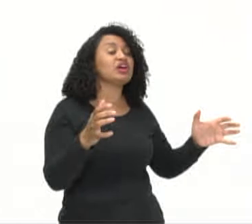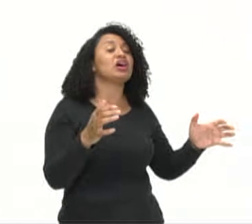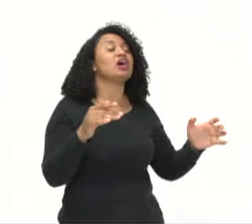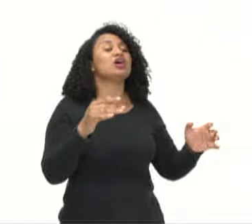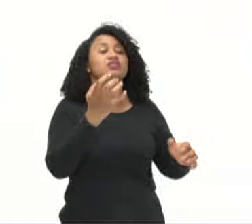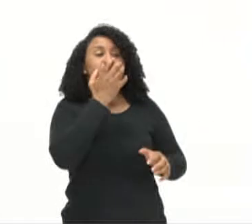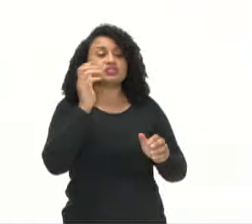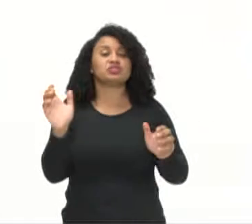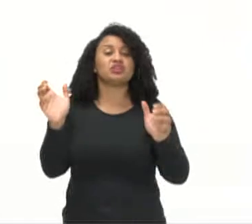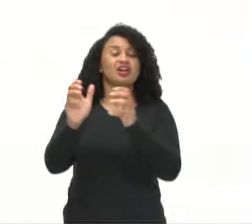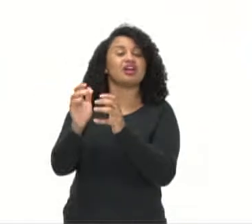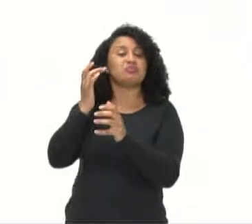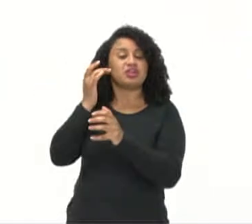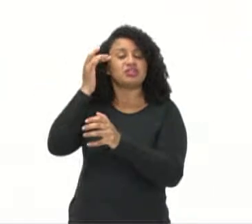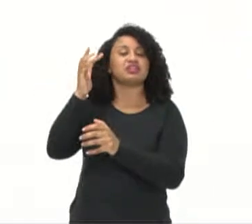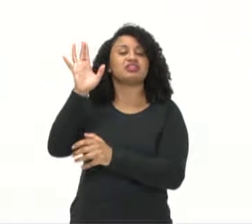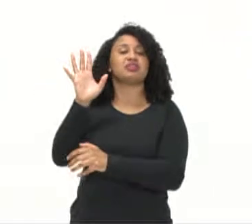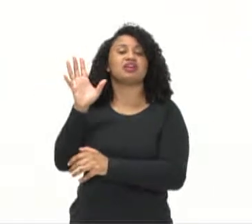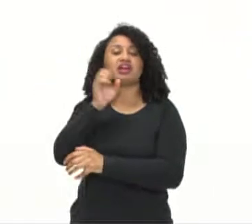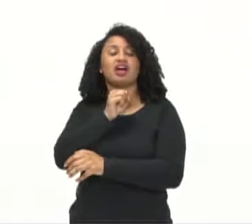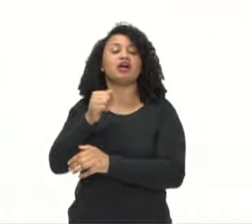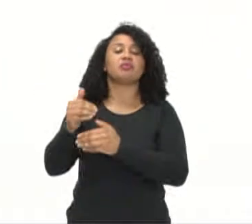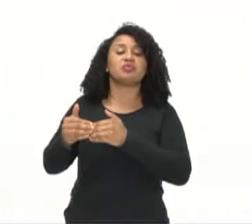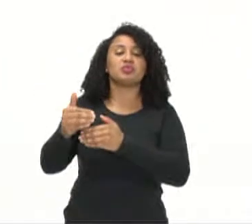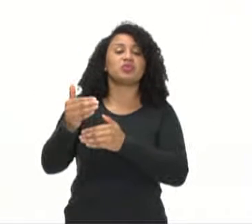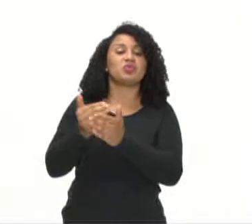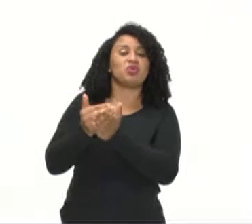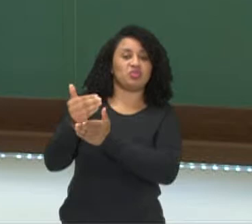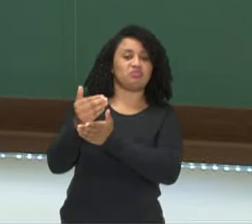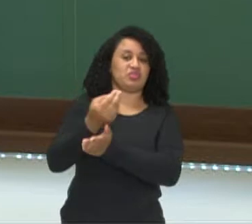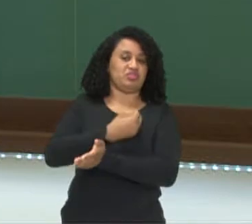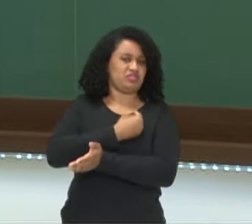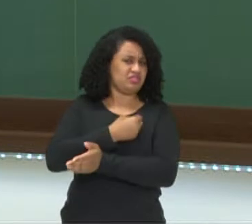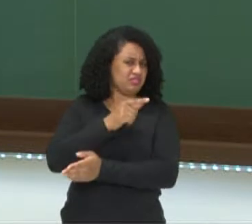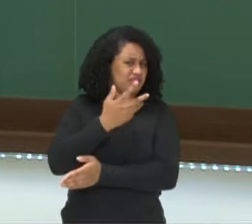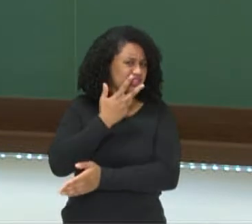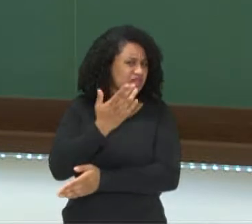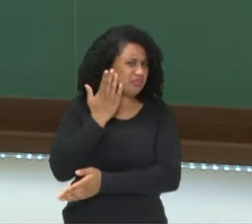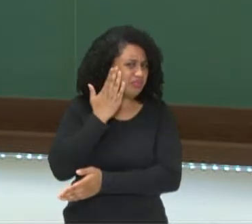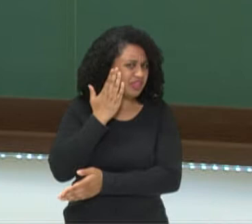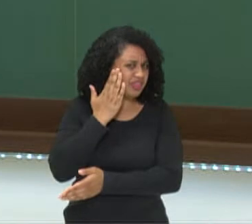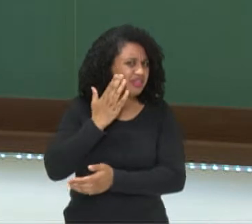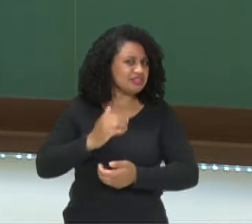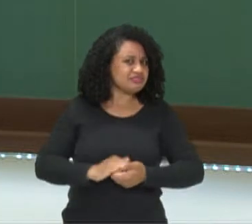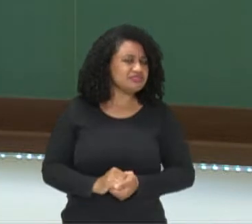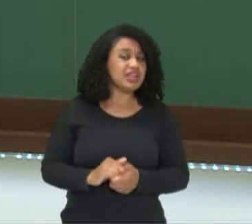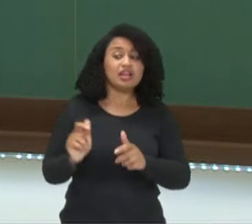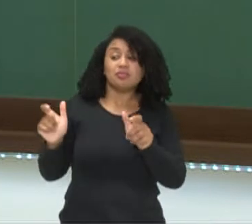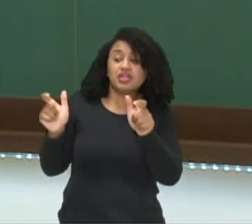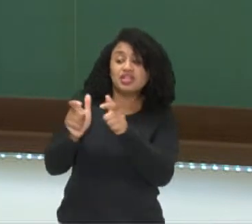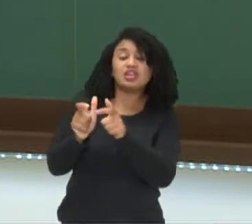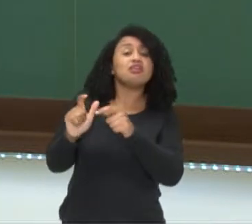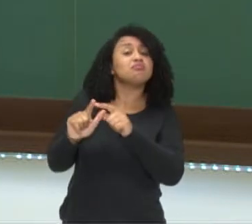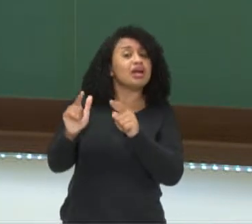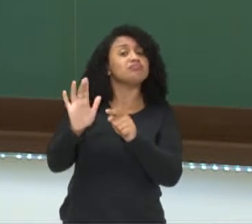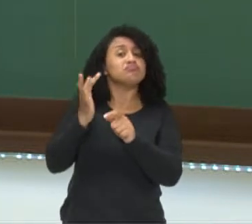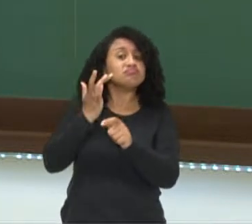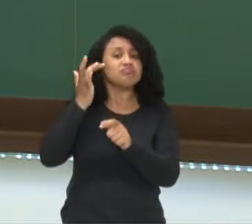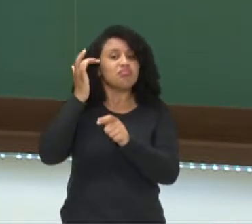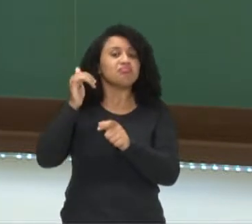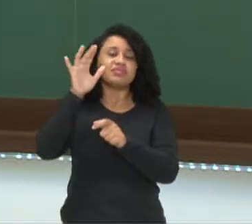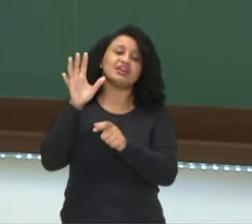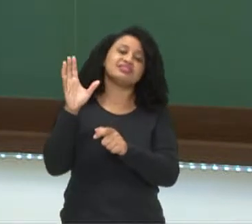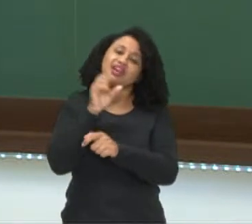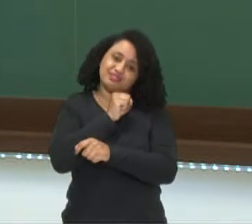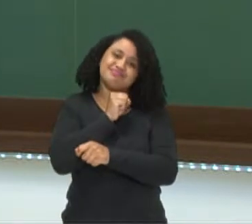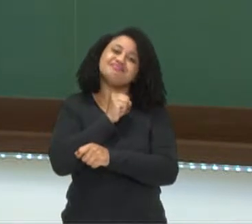eles amadurecem mais rápido nos primeiros anos de vida. Acredita? Ele é pequenininho, mas ele amadurece muito mais